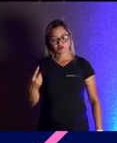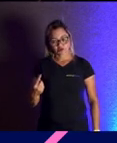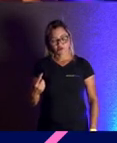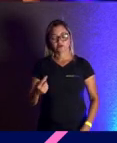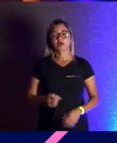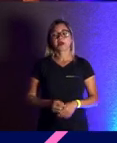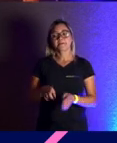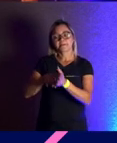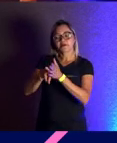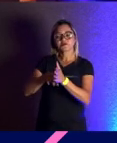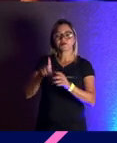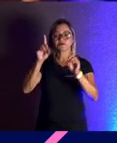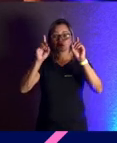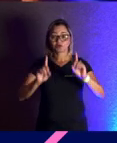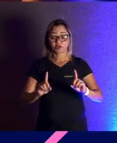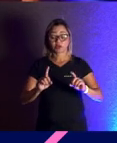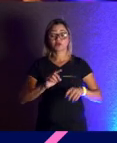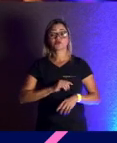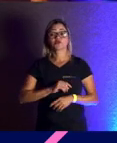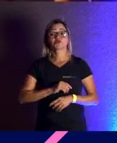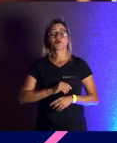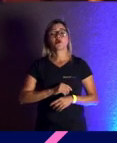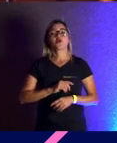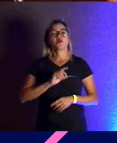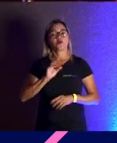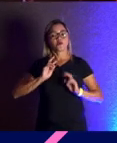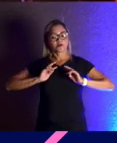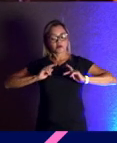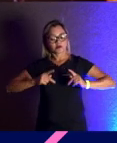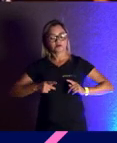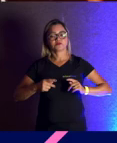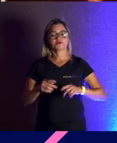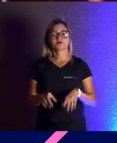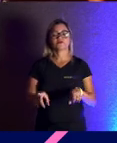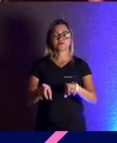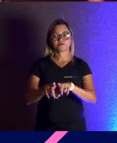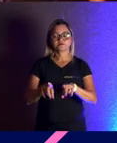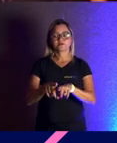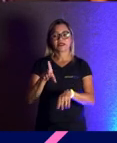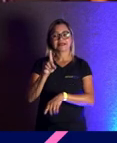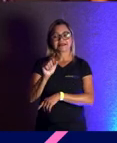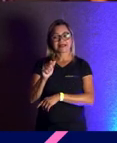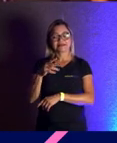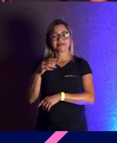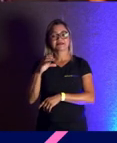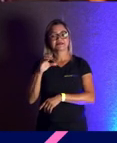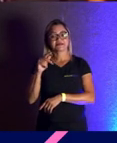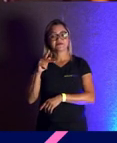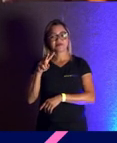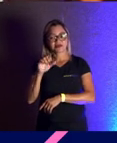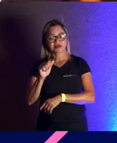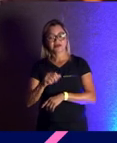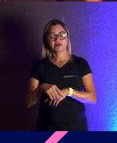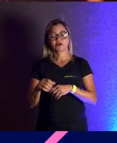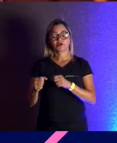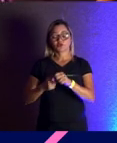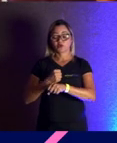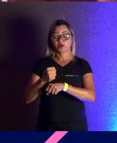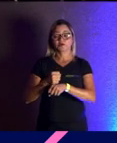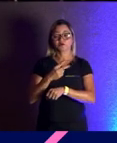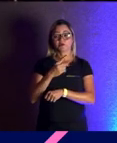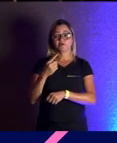humanos. Além disso, ele integrou o funcionamento de dados da análise de data física de 2021 a